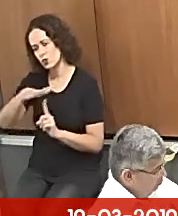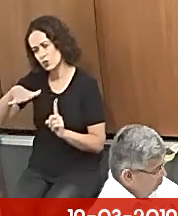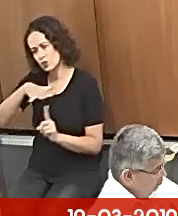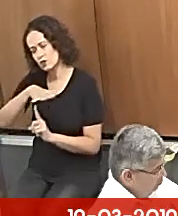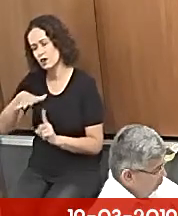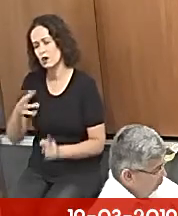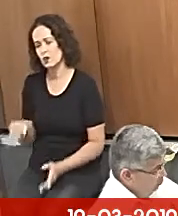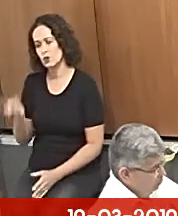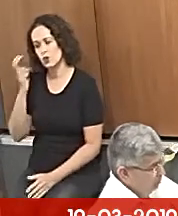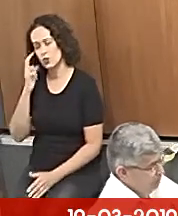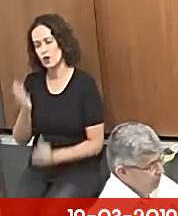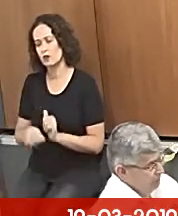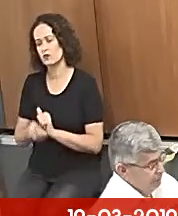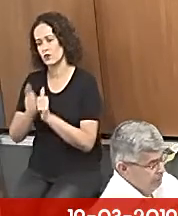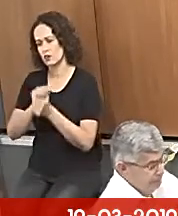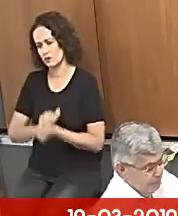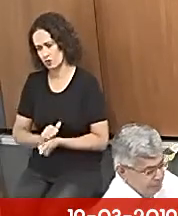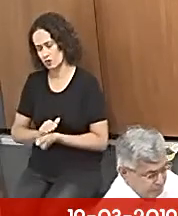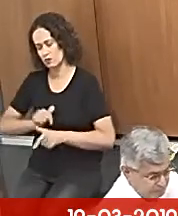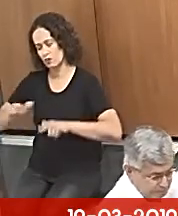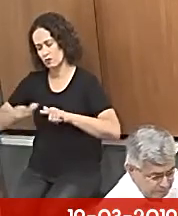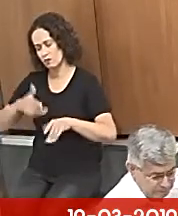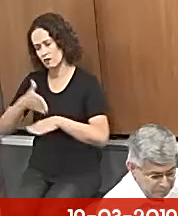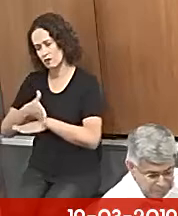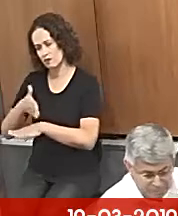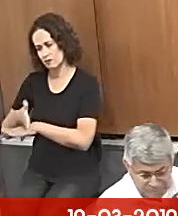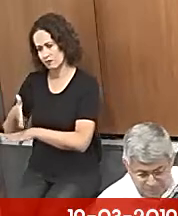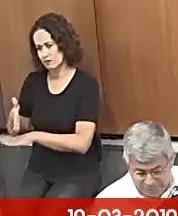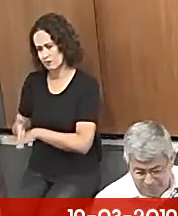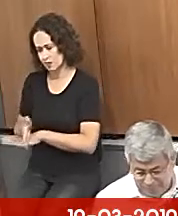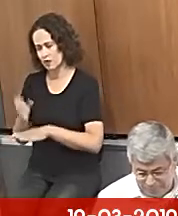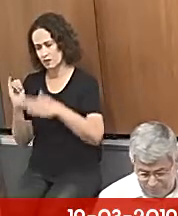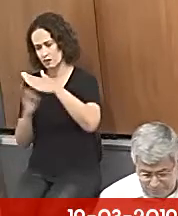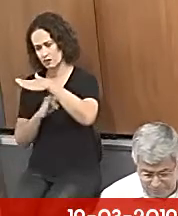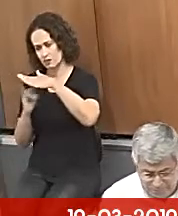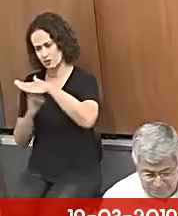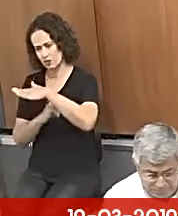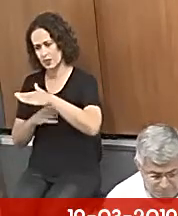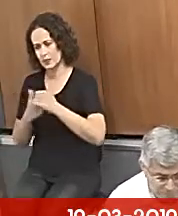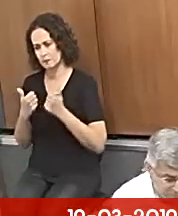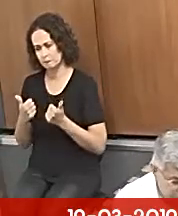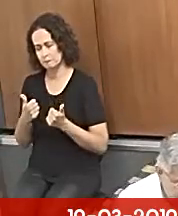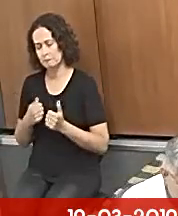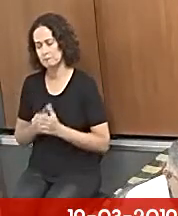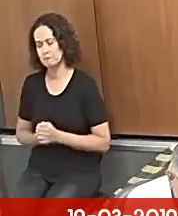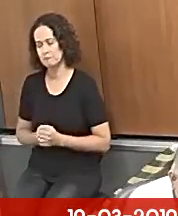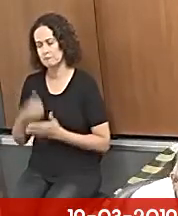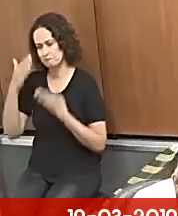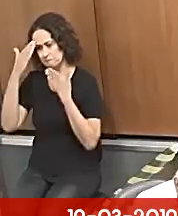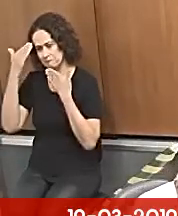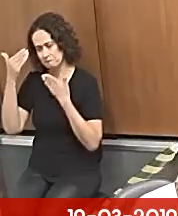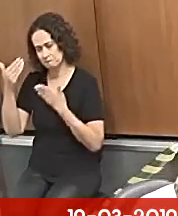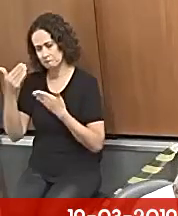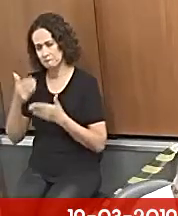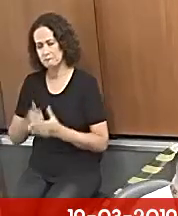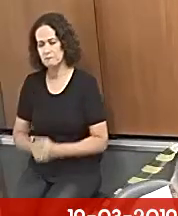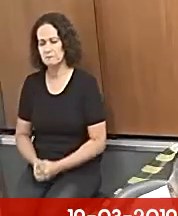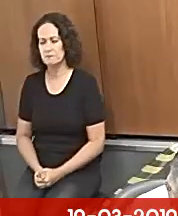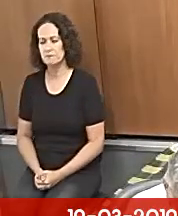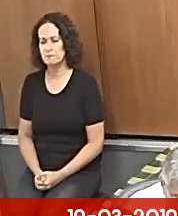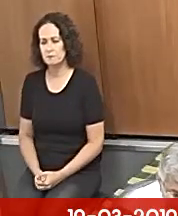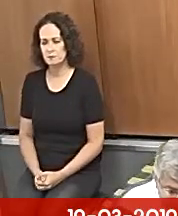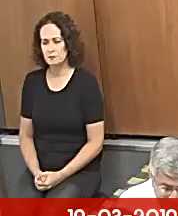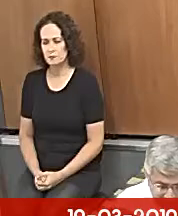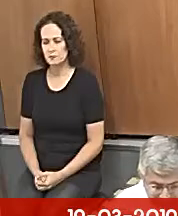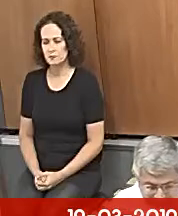cultural esportivo mercado de trabalho aí né na nas instituições tudo bem ok muito obrigado é faltando